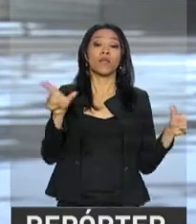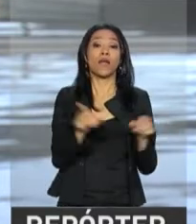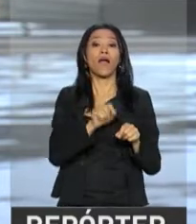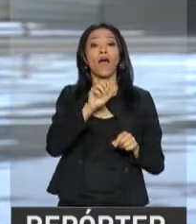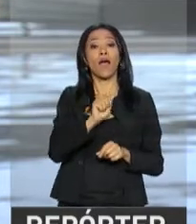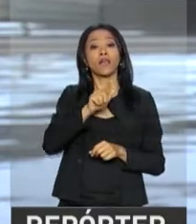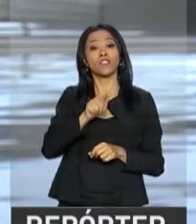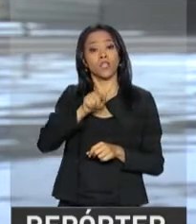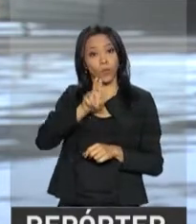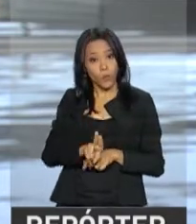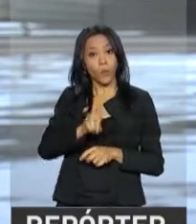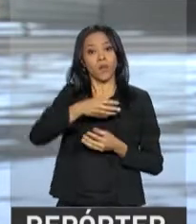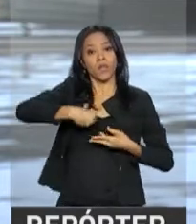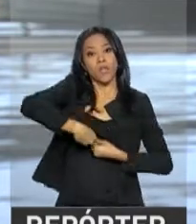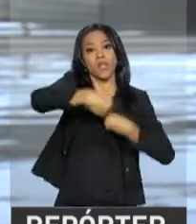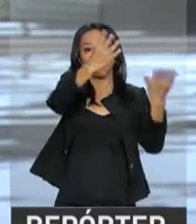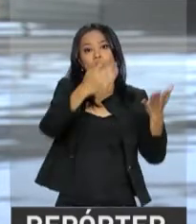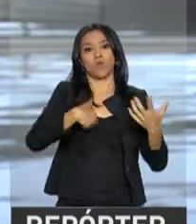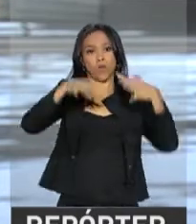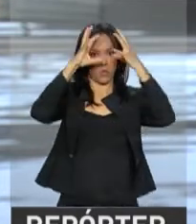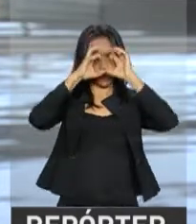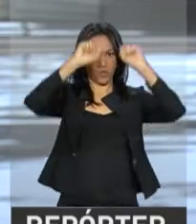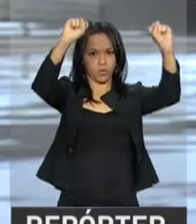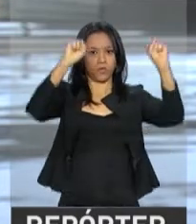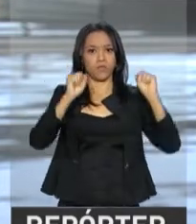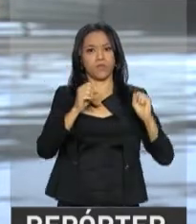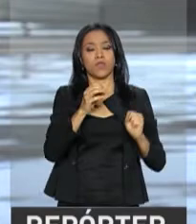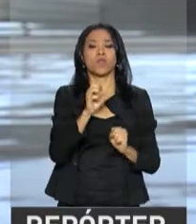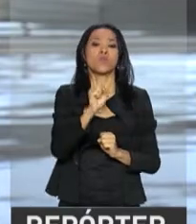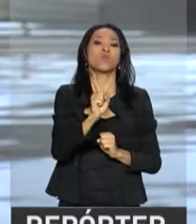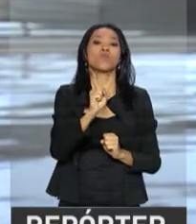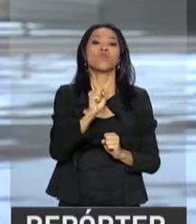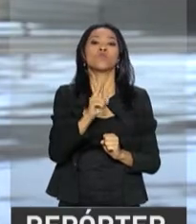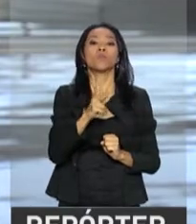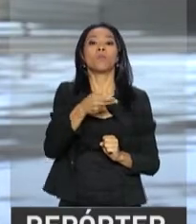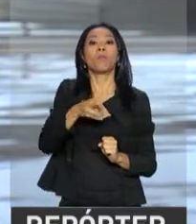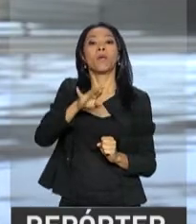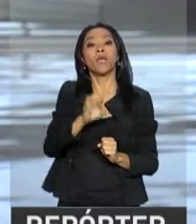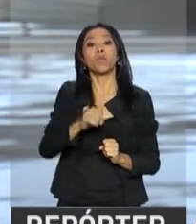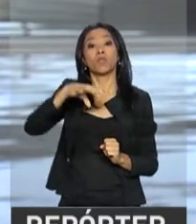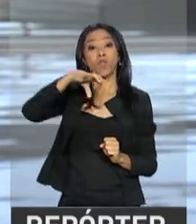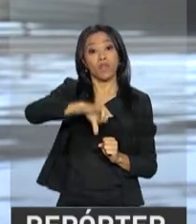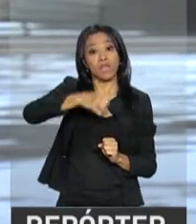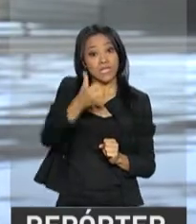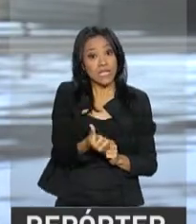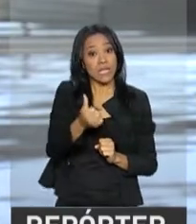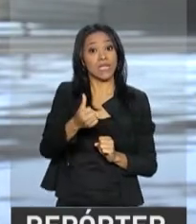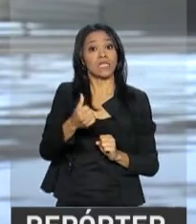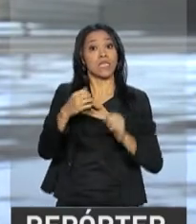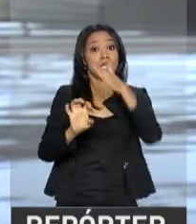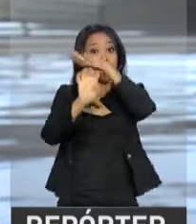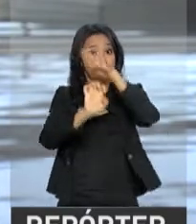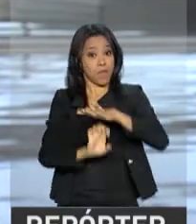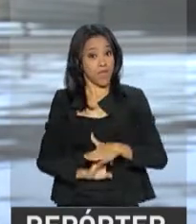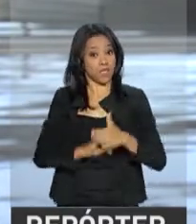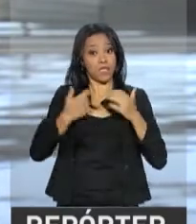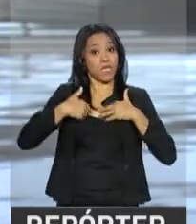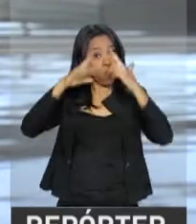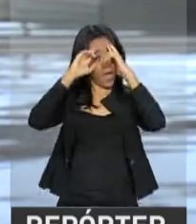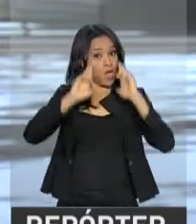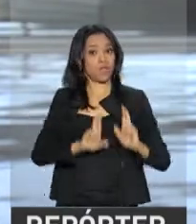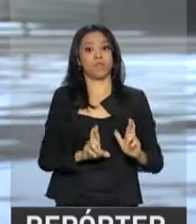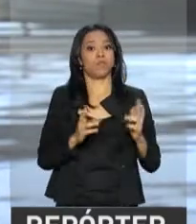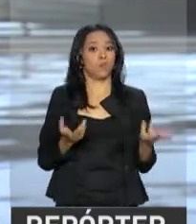para o supremo tribunal federal uma lista com 96 empresas transportadoras que teriam descumprido decisão não teriam disse